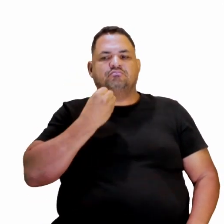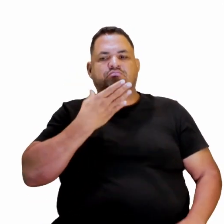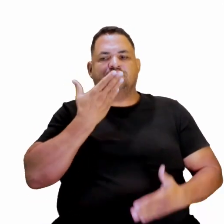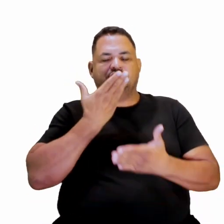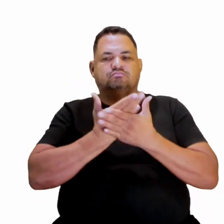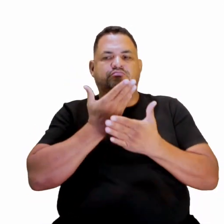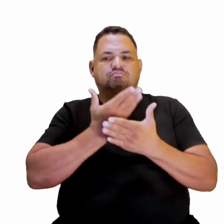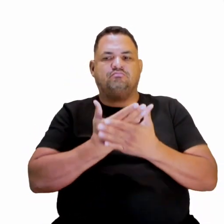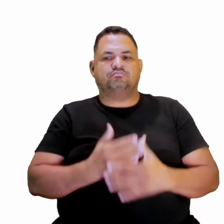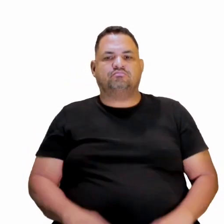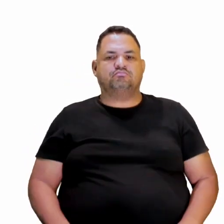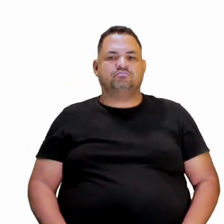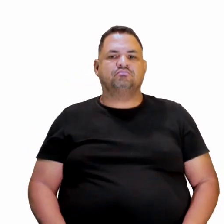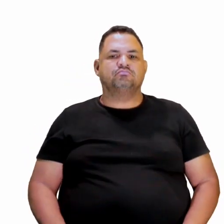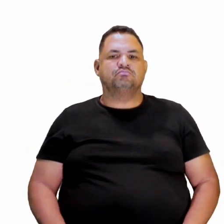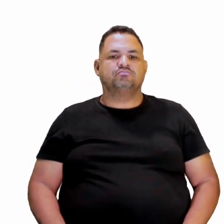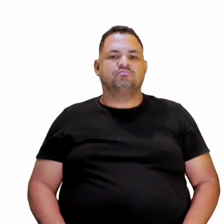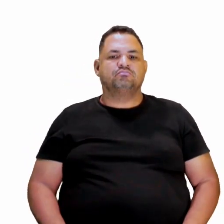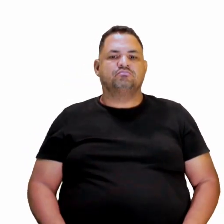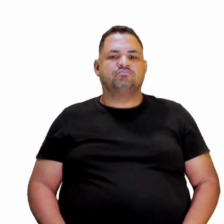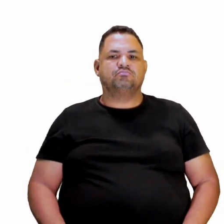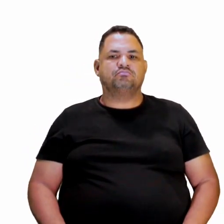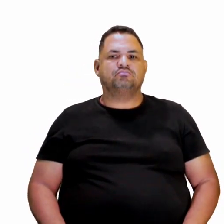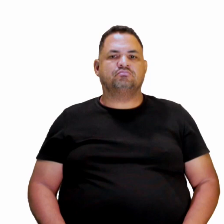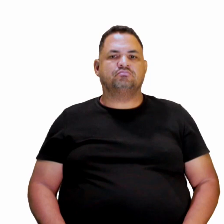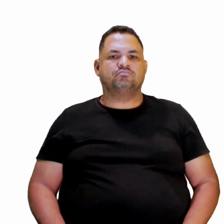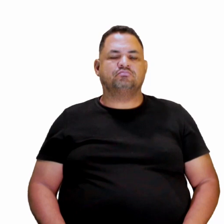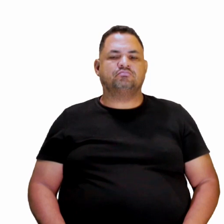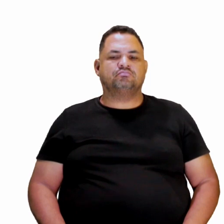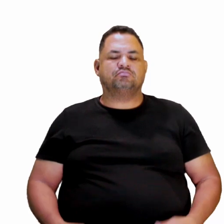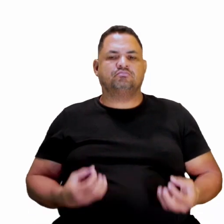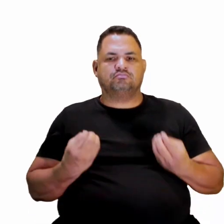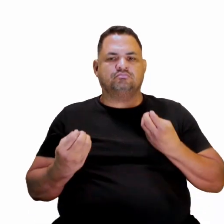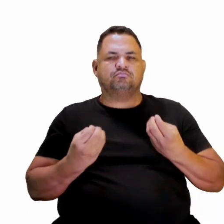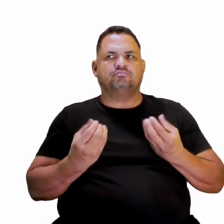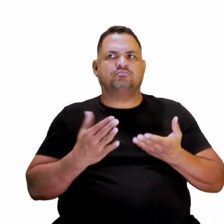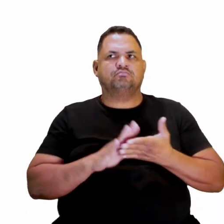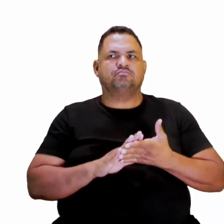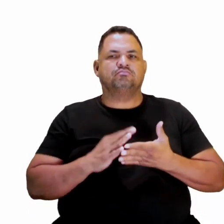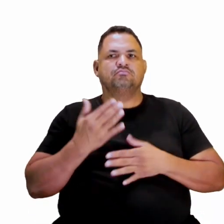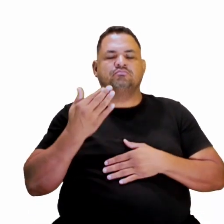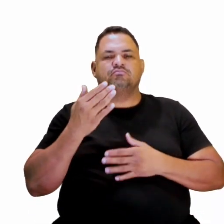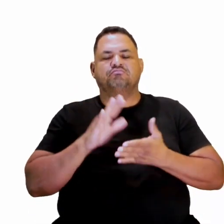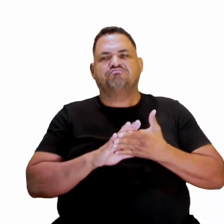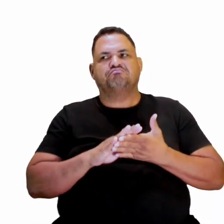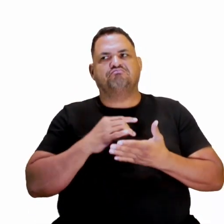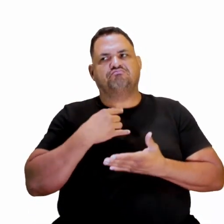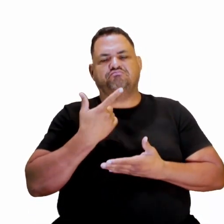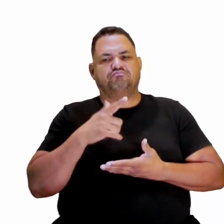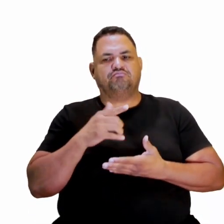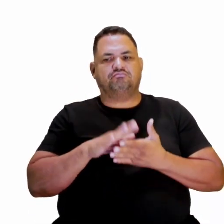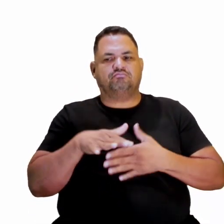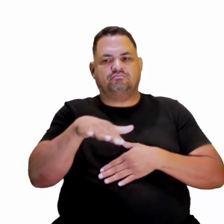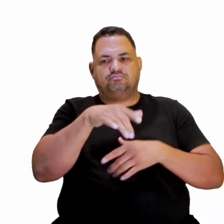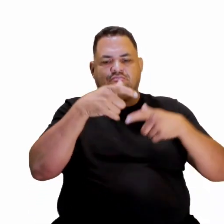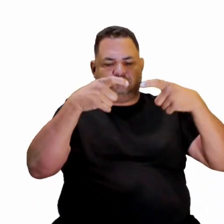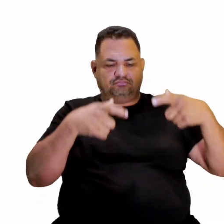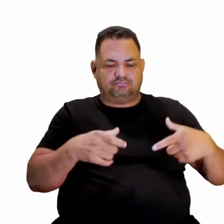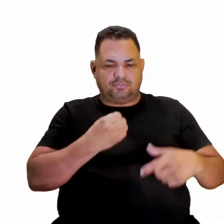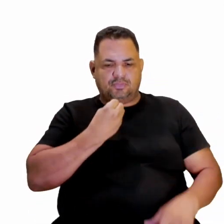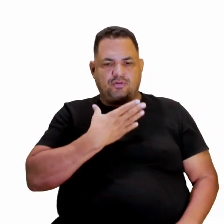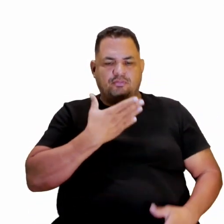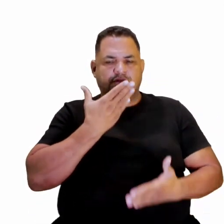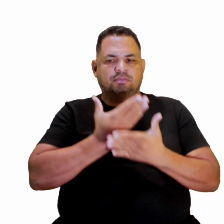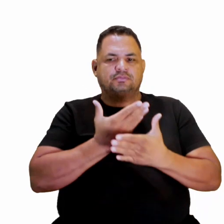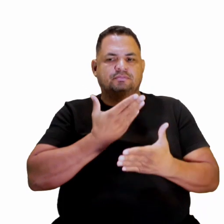estudo? Quê? Isso aqui é muito estranho, né? Como assim? Que ele está na universidade e não vai ter um ambiente propício? E eu lembro muito bem que